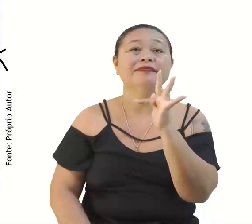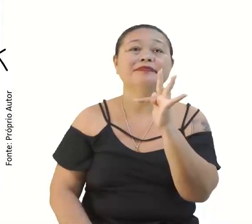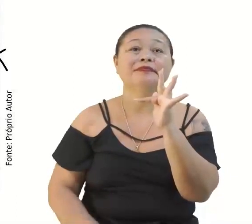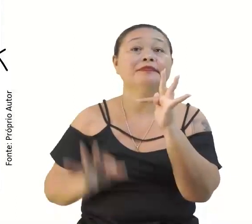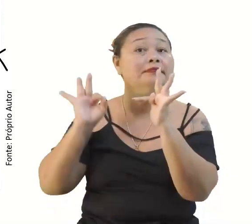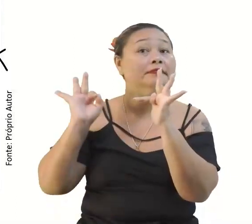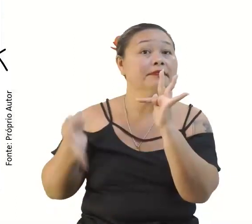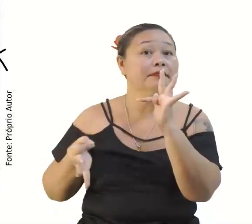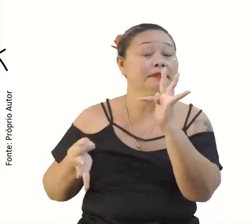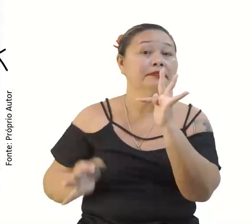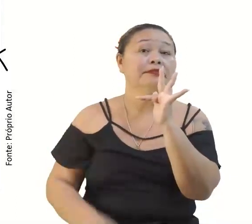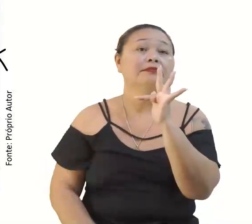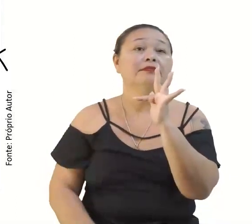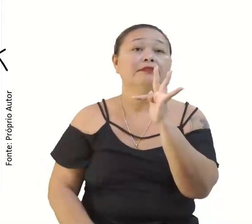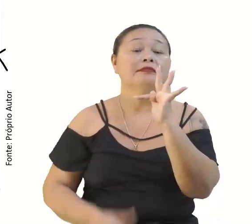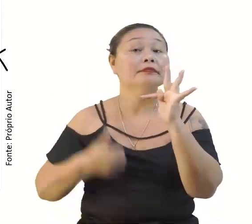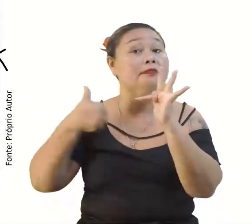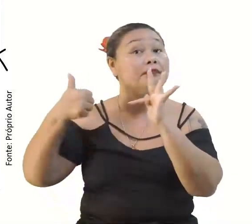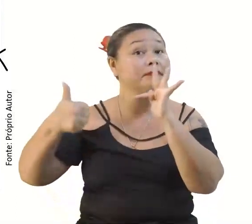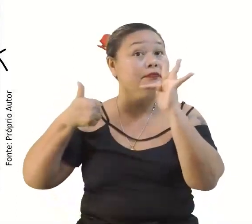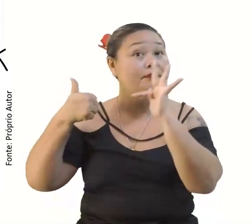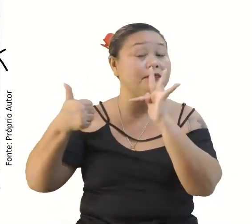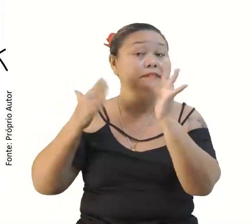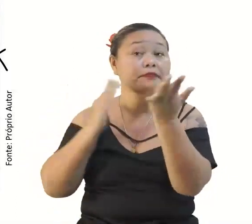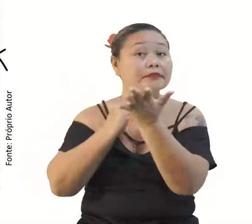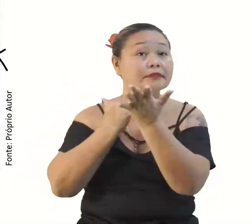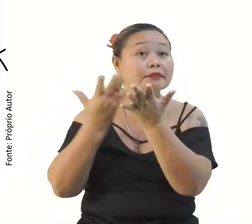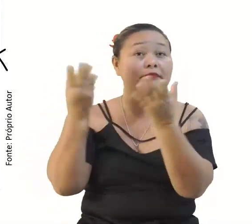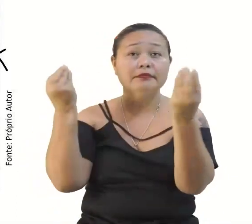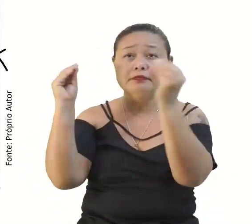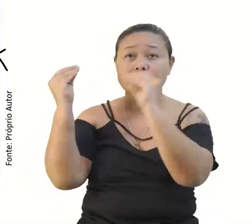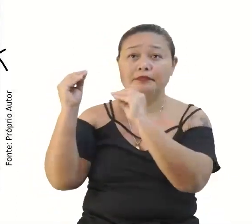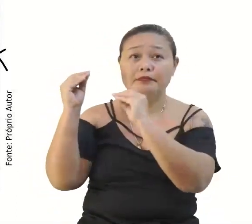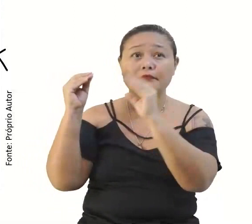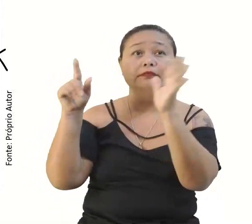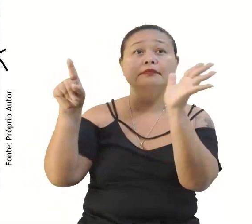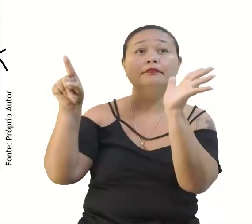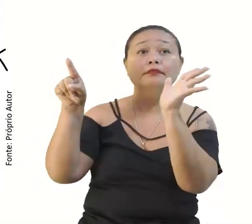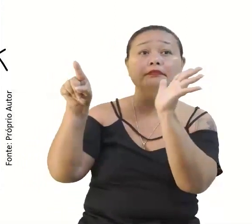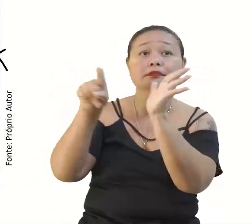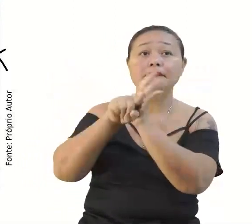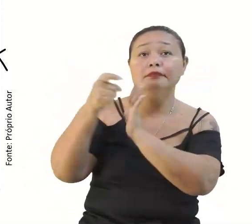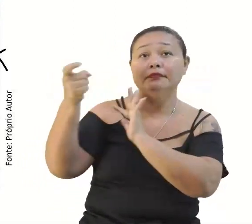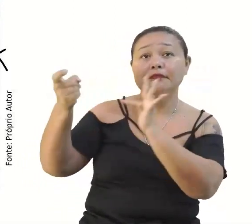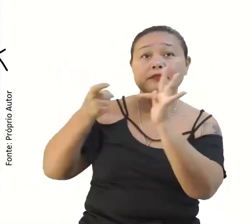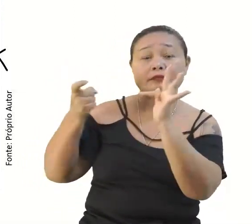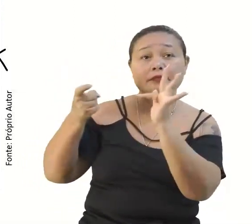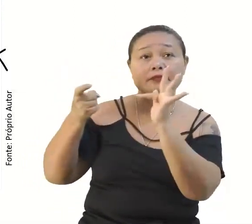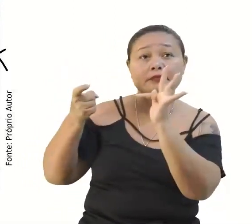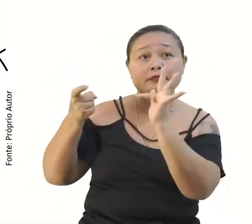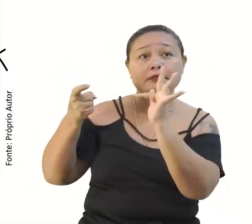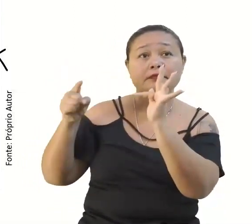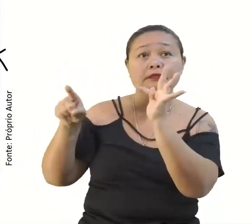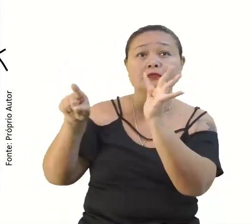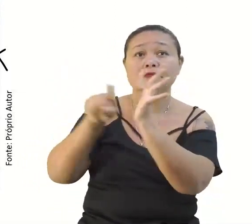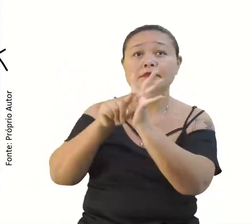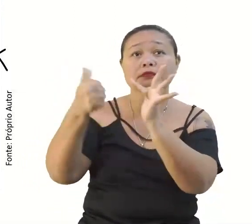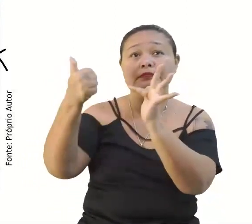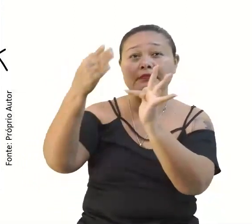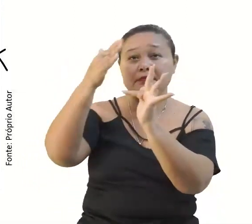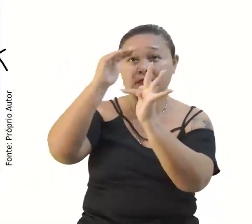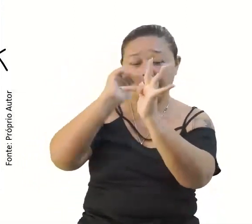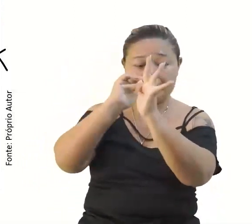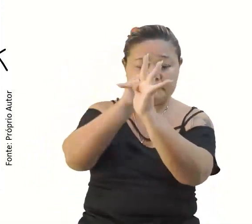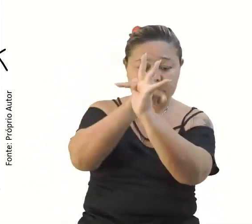certo? Certinho. Beleza, então. Então, vamos lá, localizando agora. O menos 2 para x. E o menos 1 para y. Então, aqui embaixo?